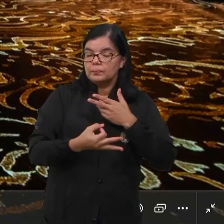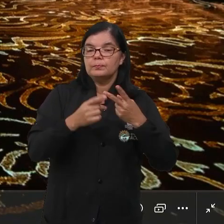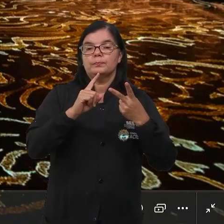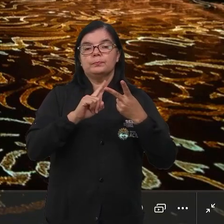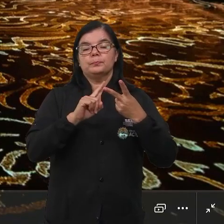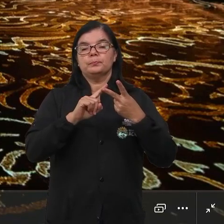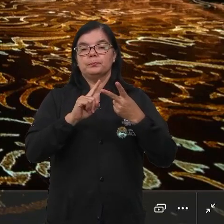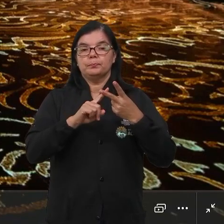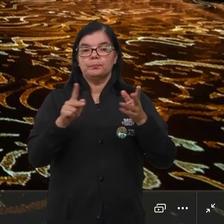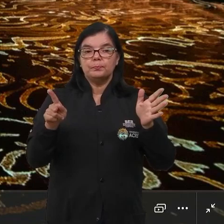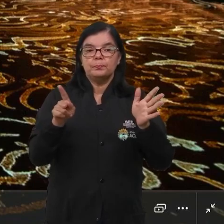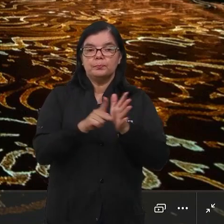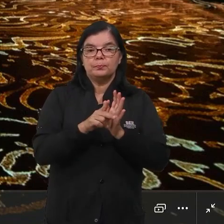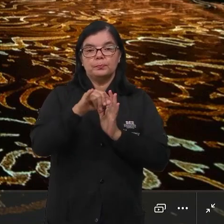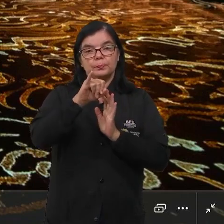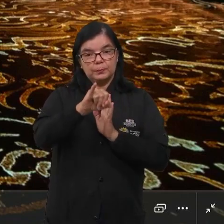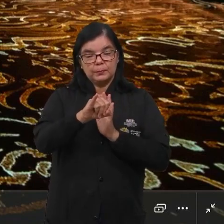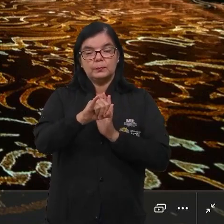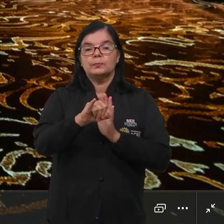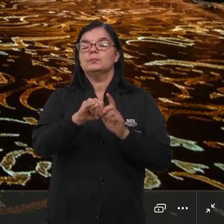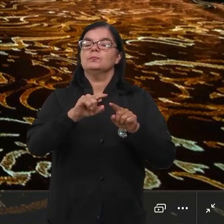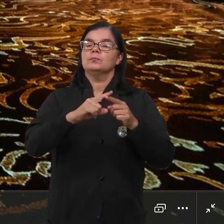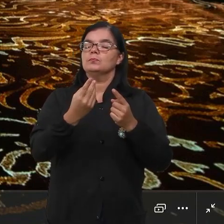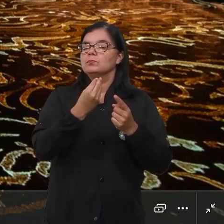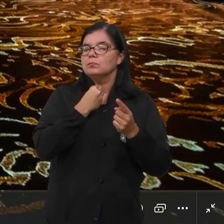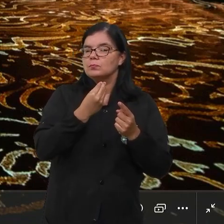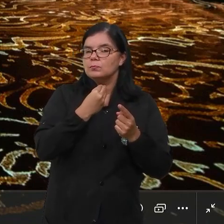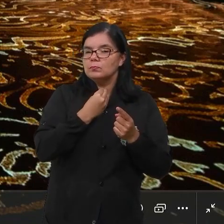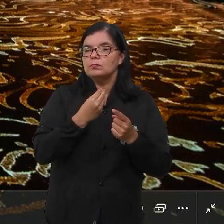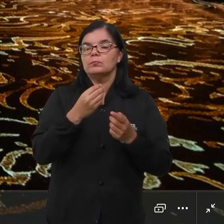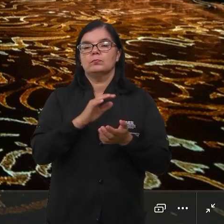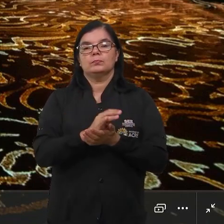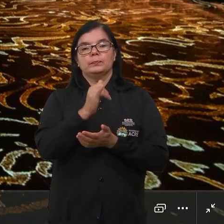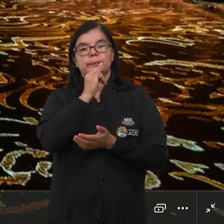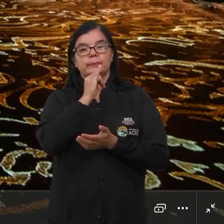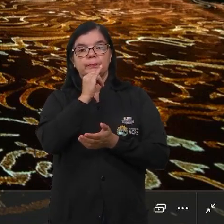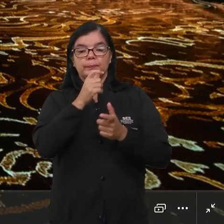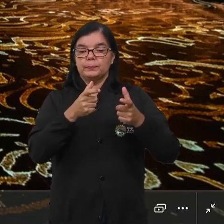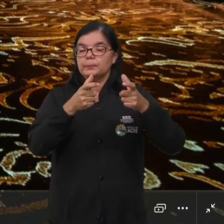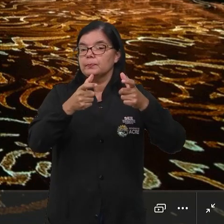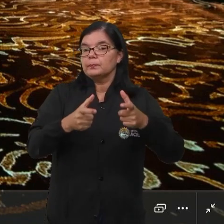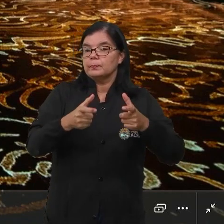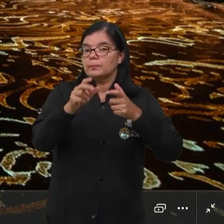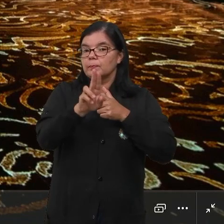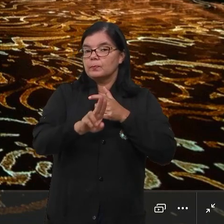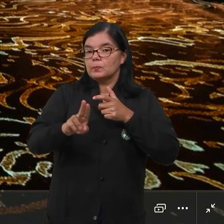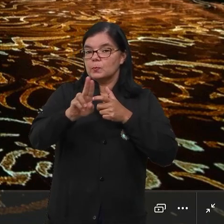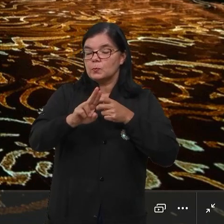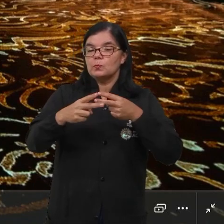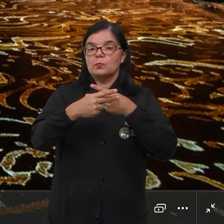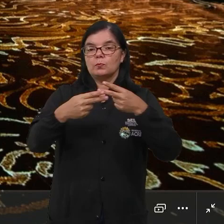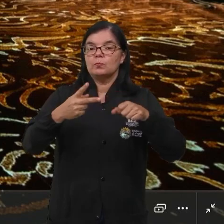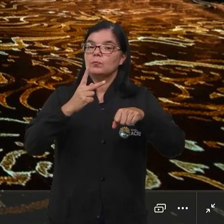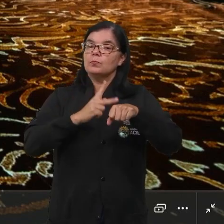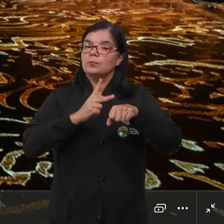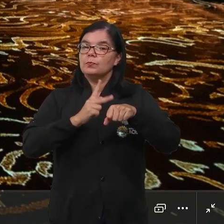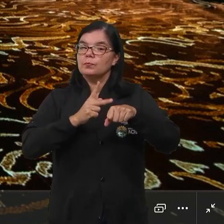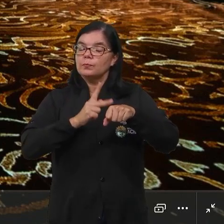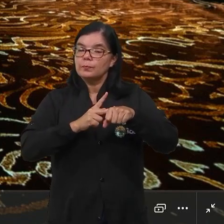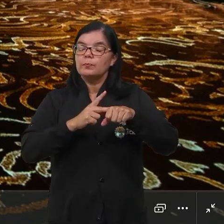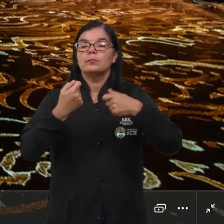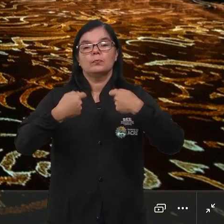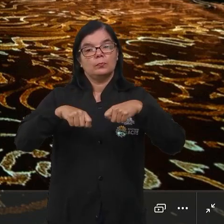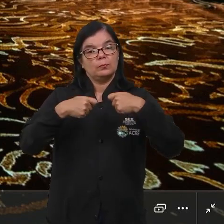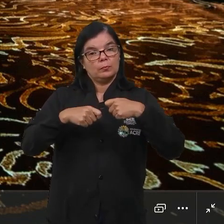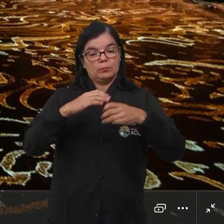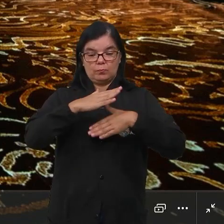transporte, especialmente se forem obras frágeis. Vamos supor que você está fazendo uma instalação usando objetos de vidro, né? Então precisa ser